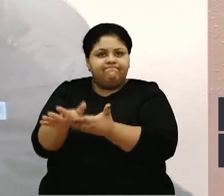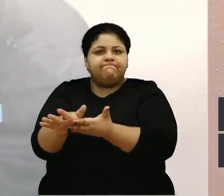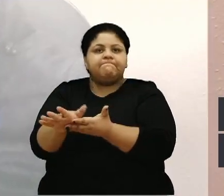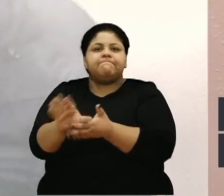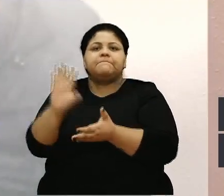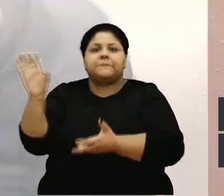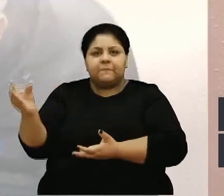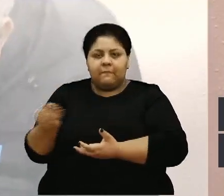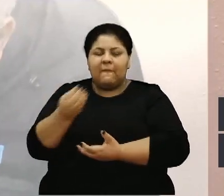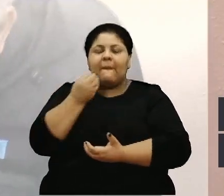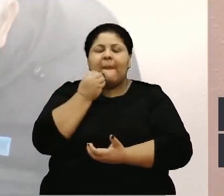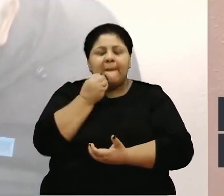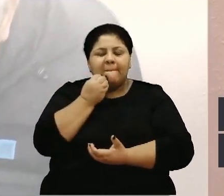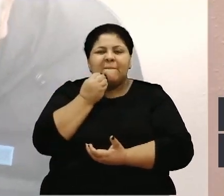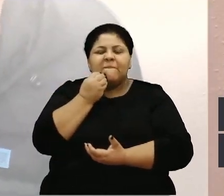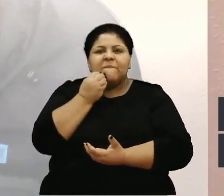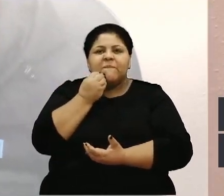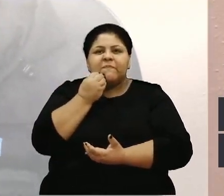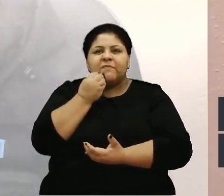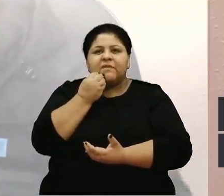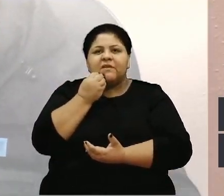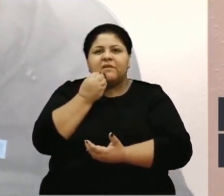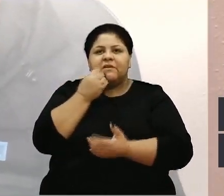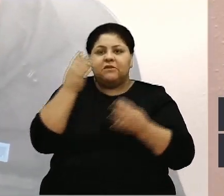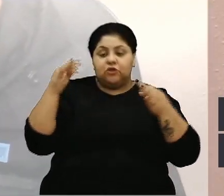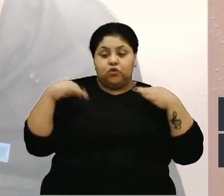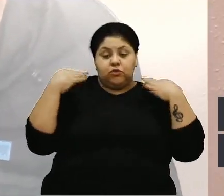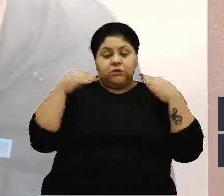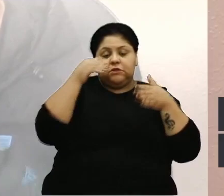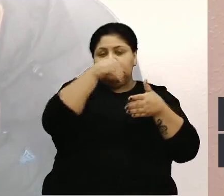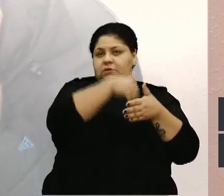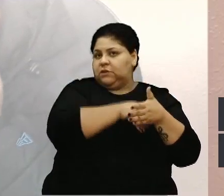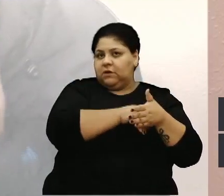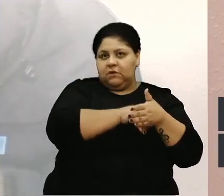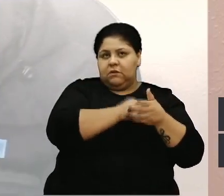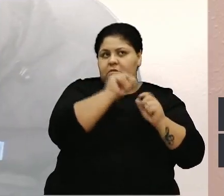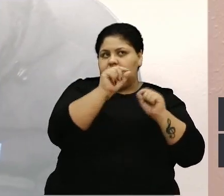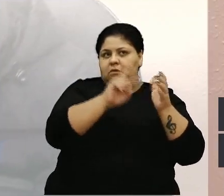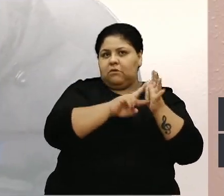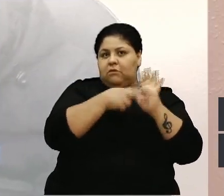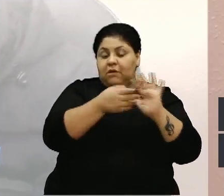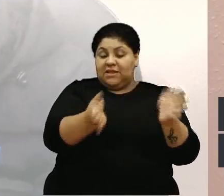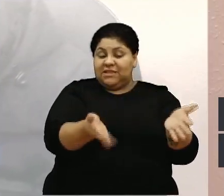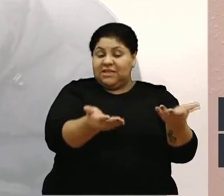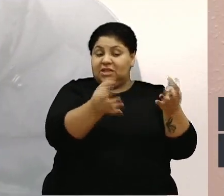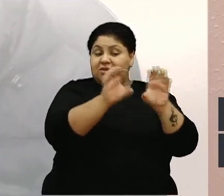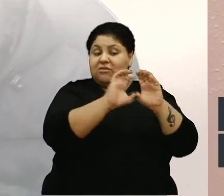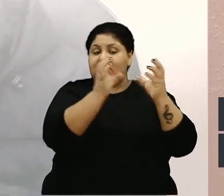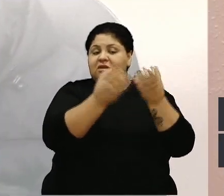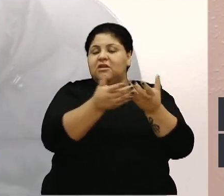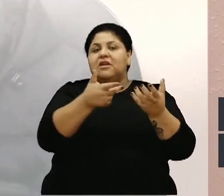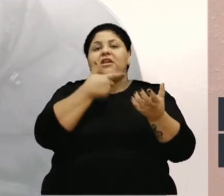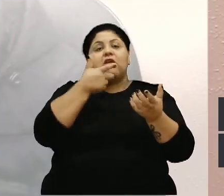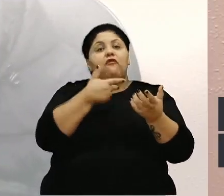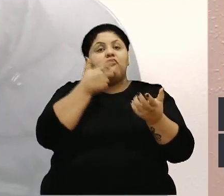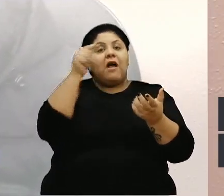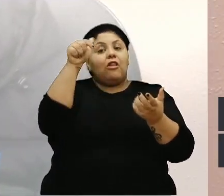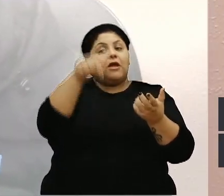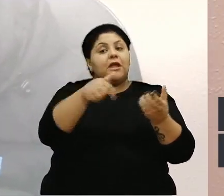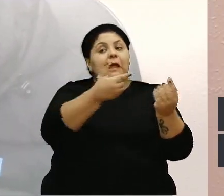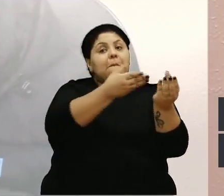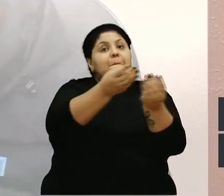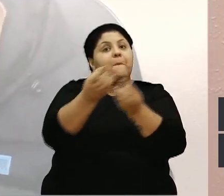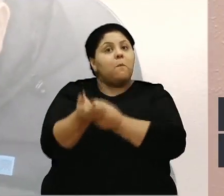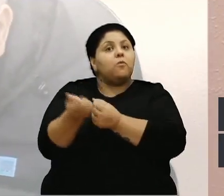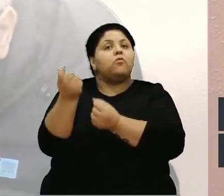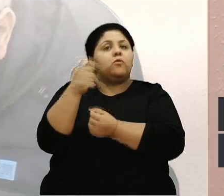oportunizar essa situação do turismo interno, que nada mais é do que esse engajamento comunitário que eu tanto bato aqui, tanto falo, que a gente precisa